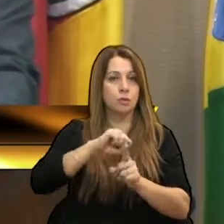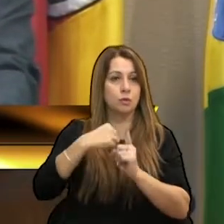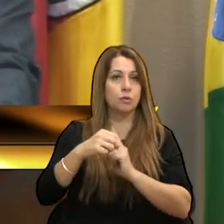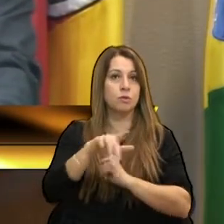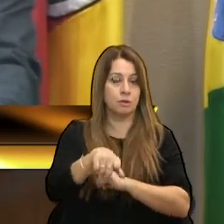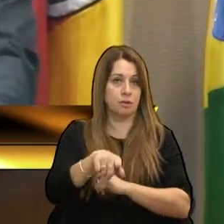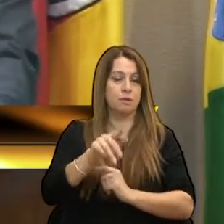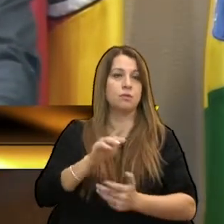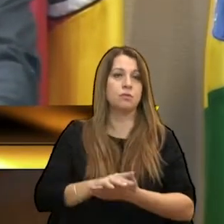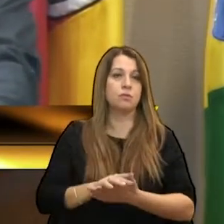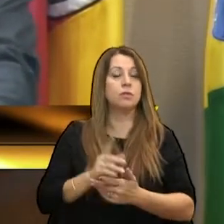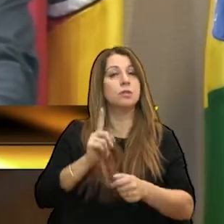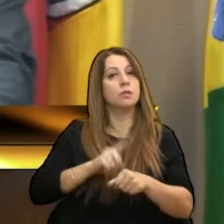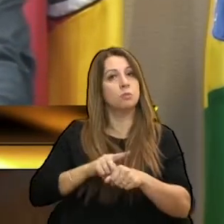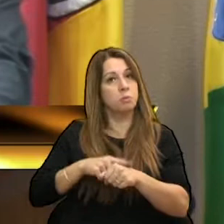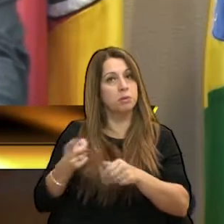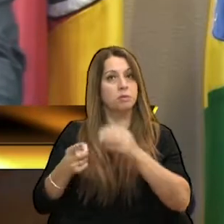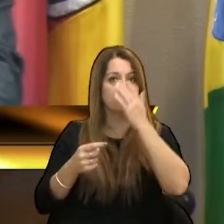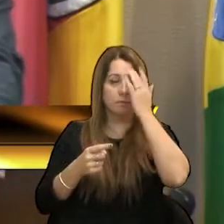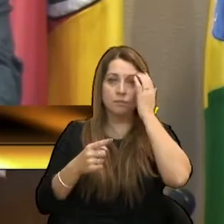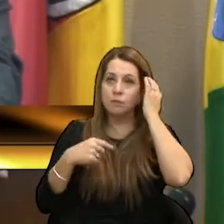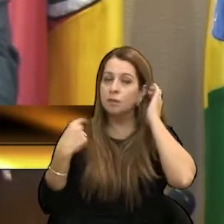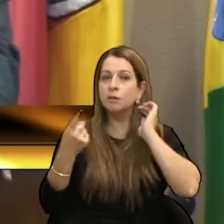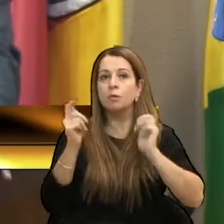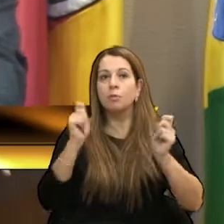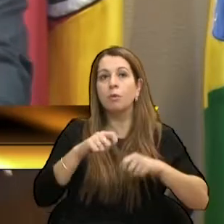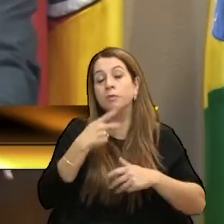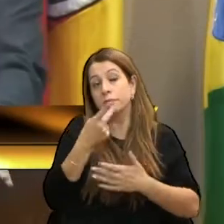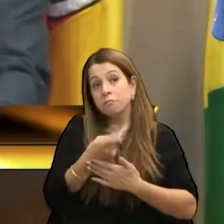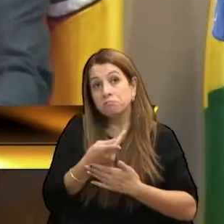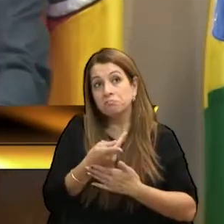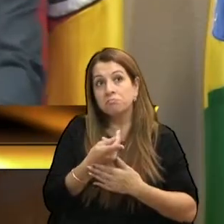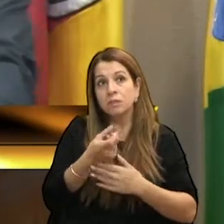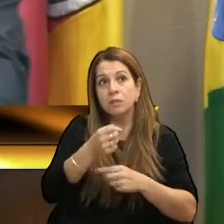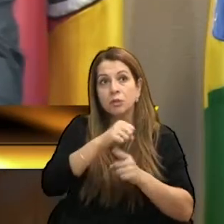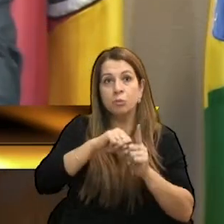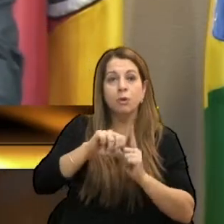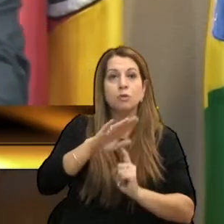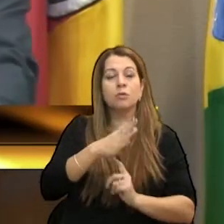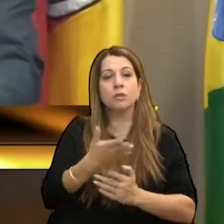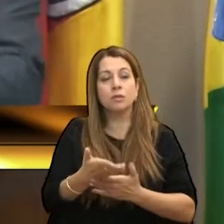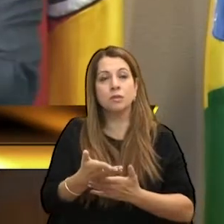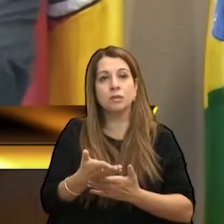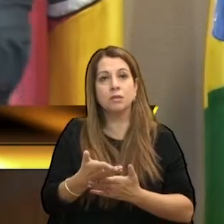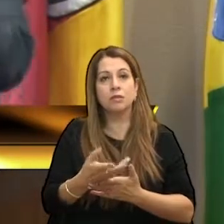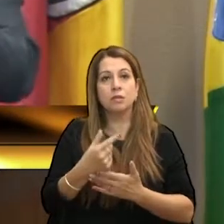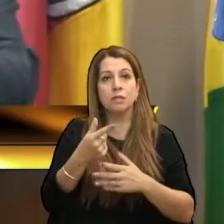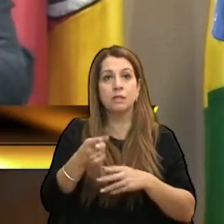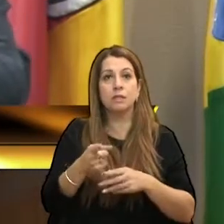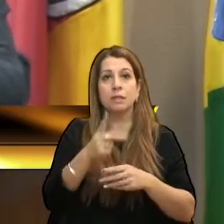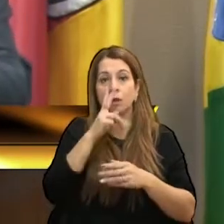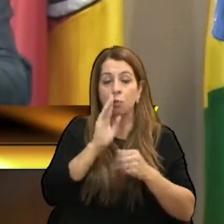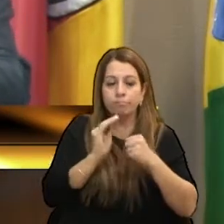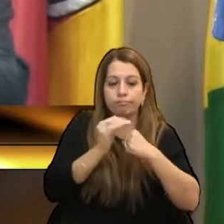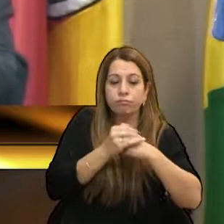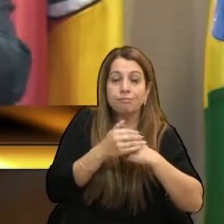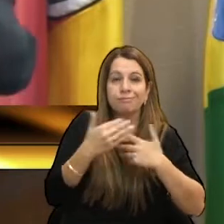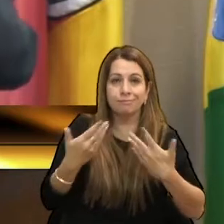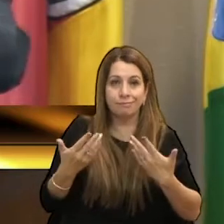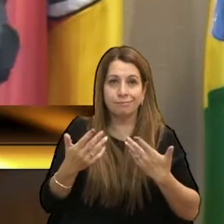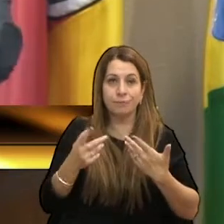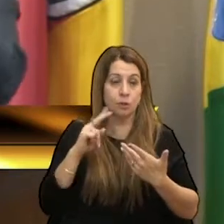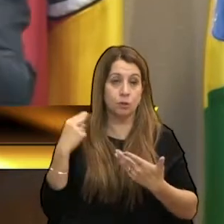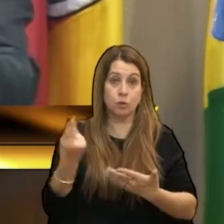sociedade, e num momento em que posso dizer de uma sociedade que está na escuridão.